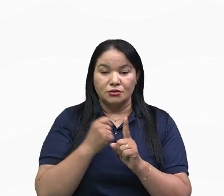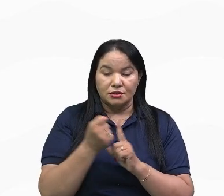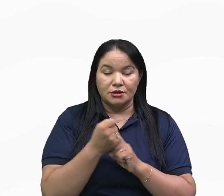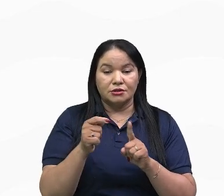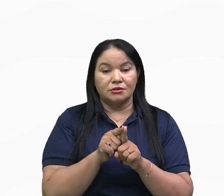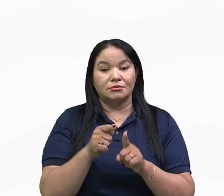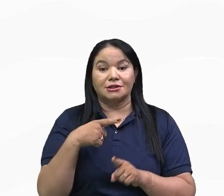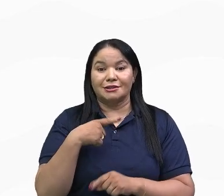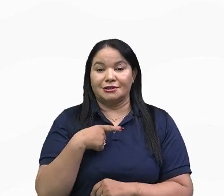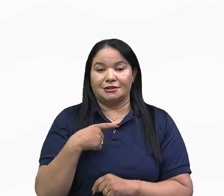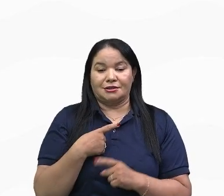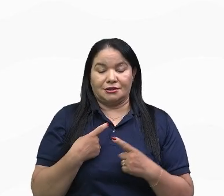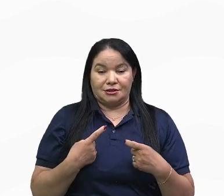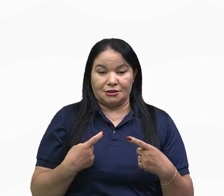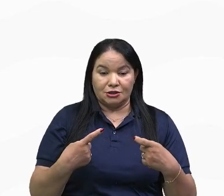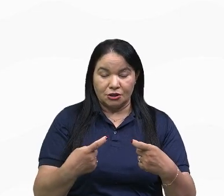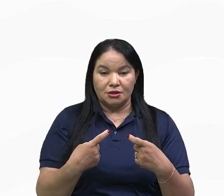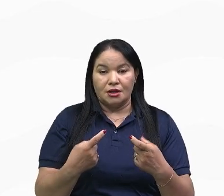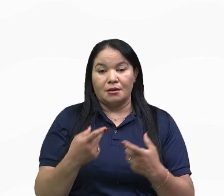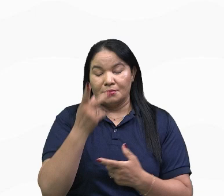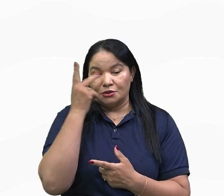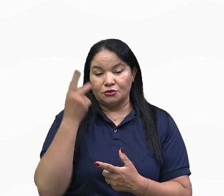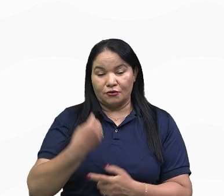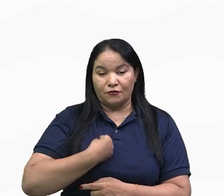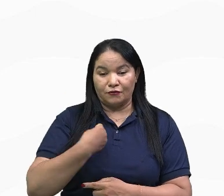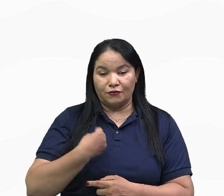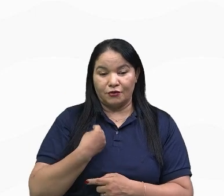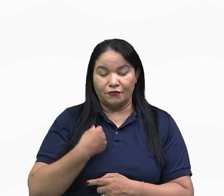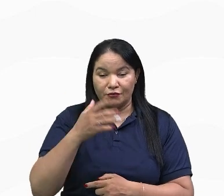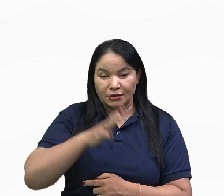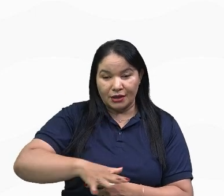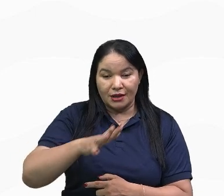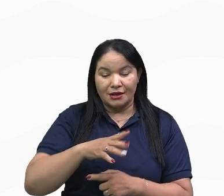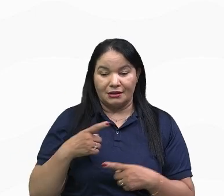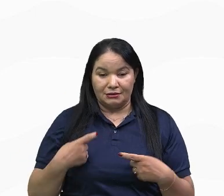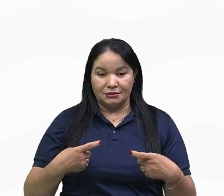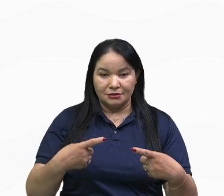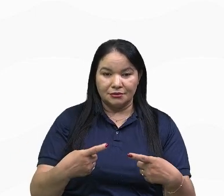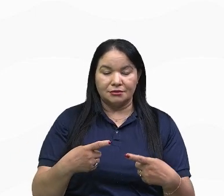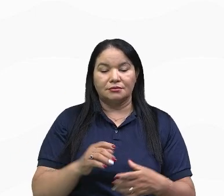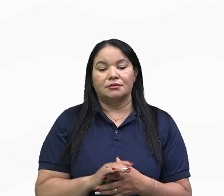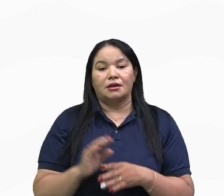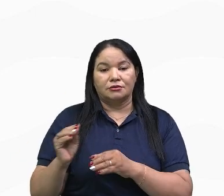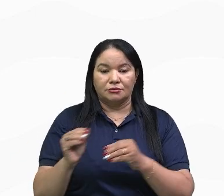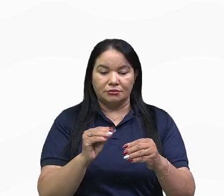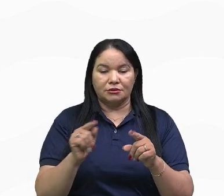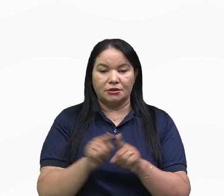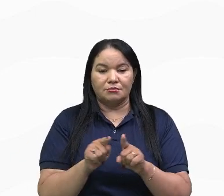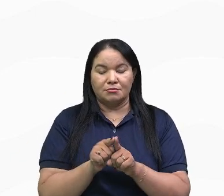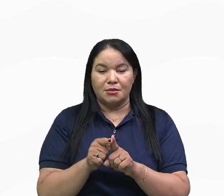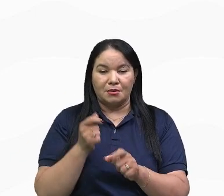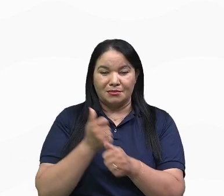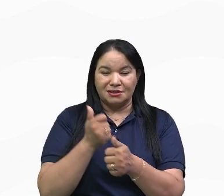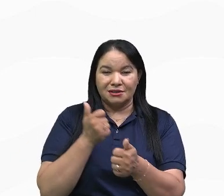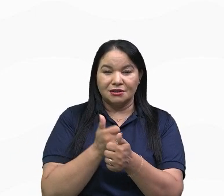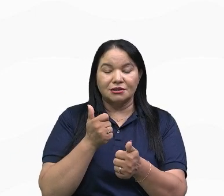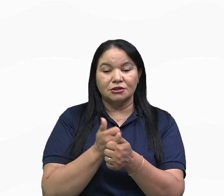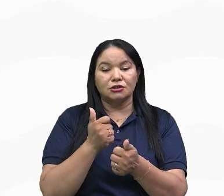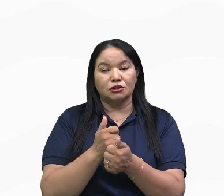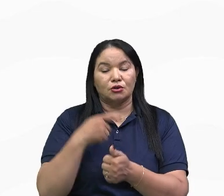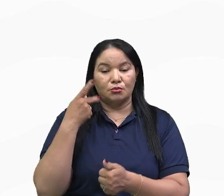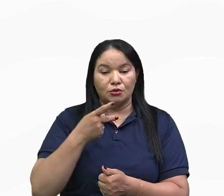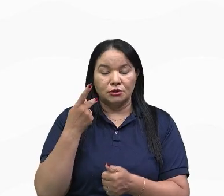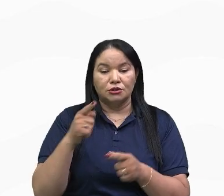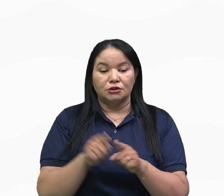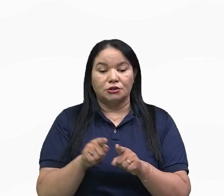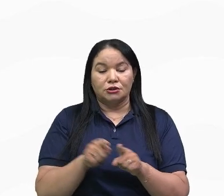que vive em uma área que está tendo guerra, infelizmente? Perseguição política, ditaduras, a